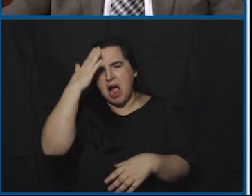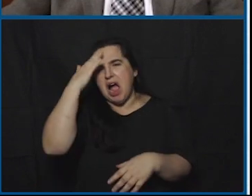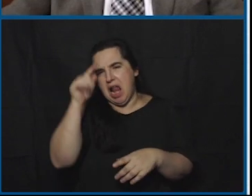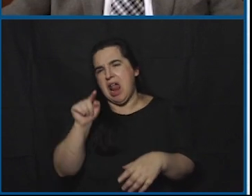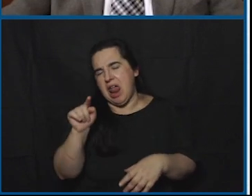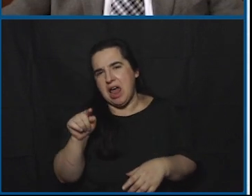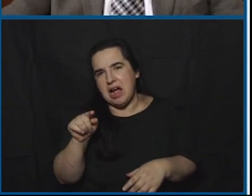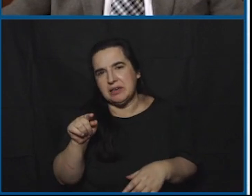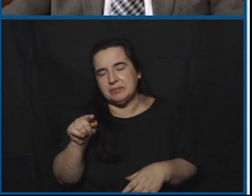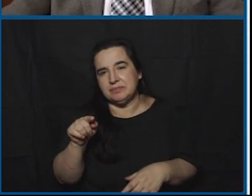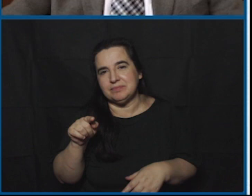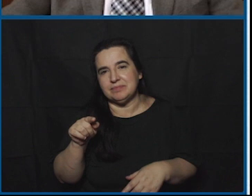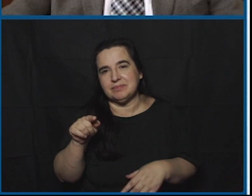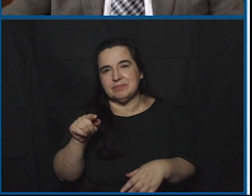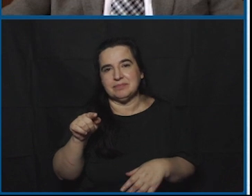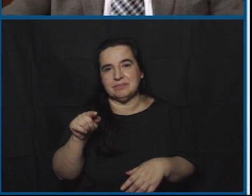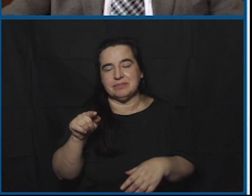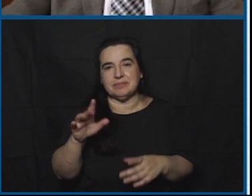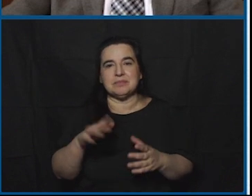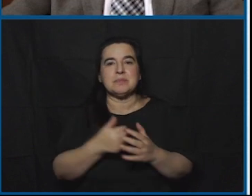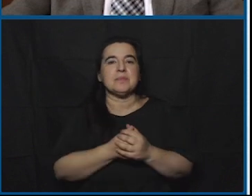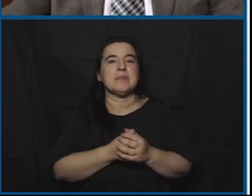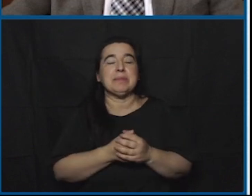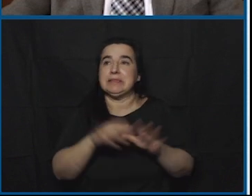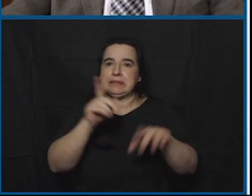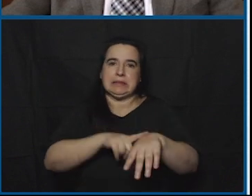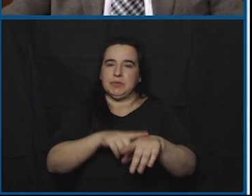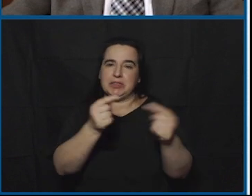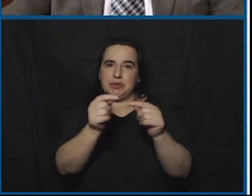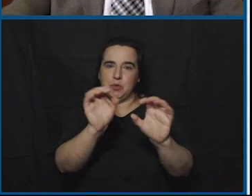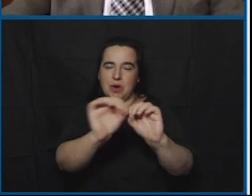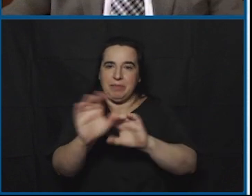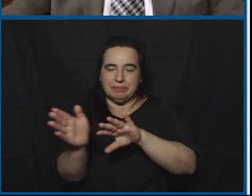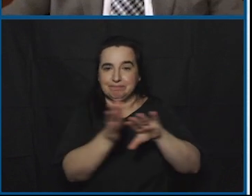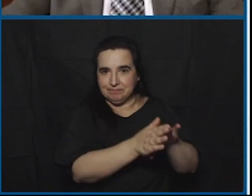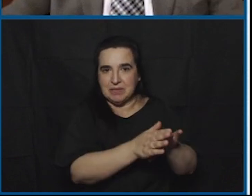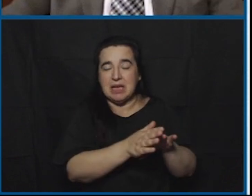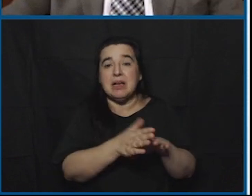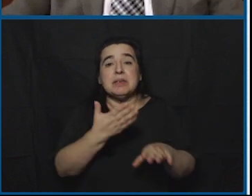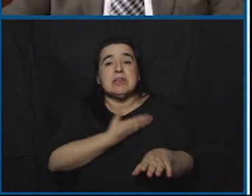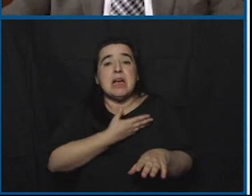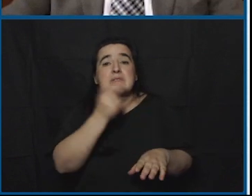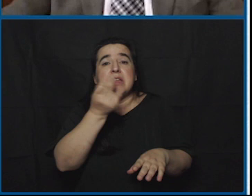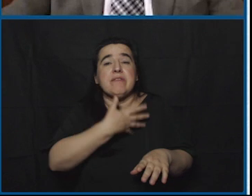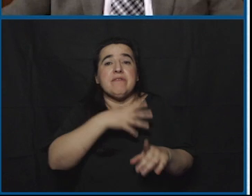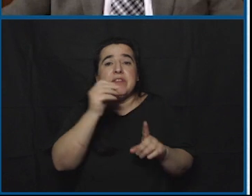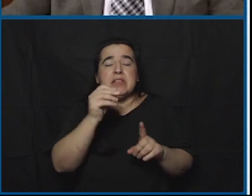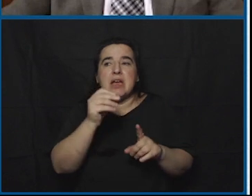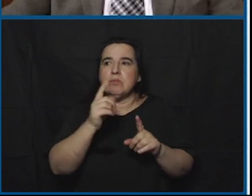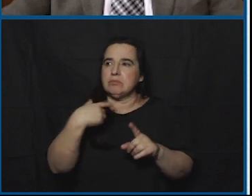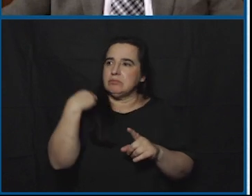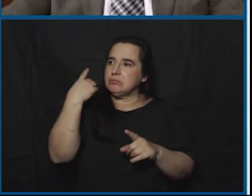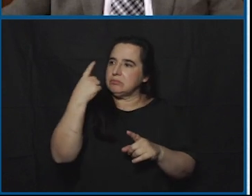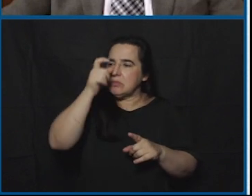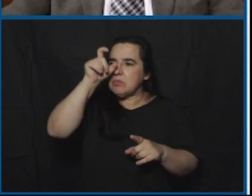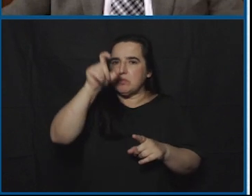subentendido, mas, bom, isso seria para outra discussão. Davi é uma figura incontornável, é figura